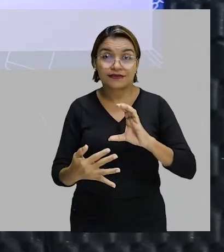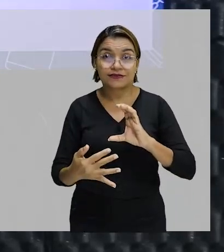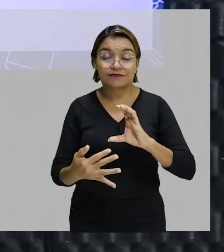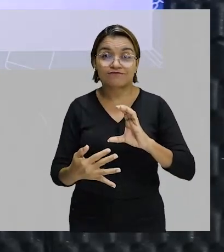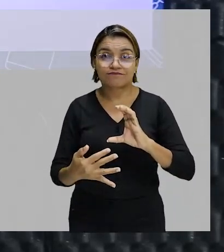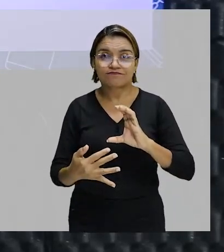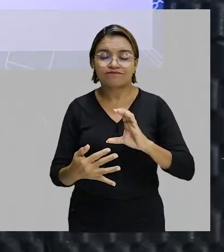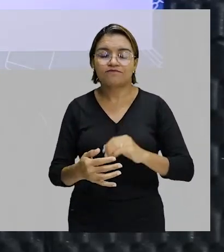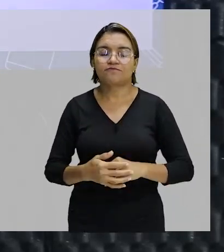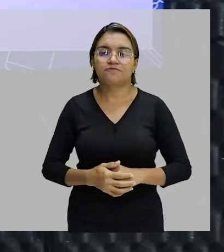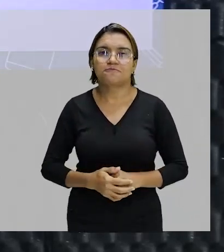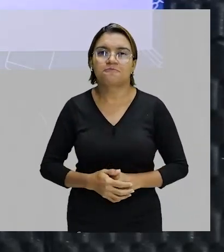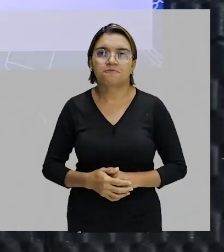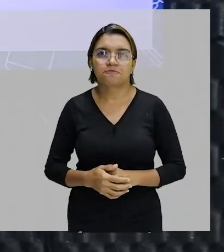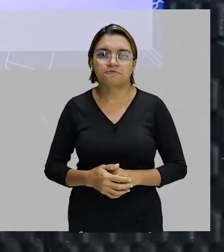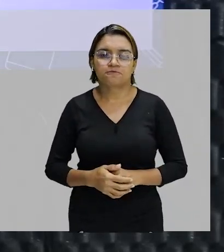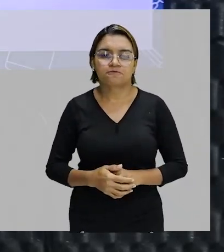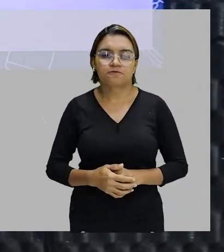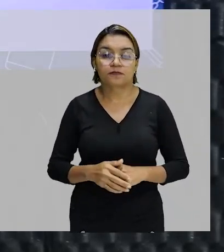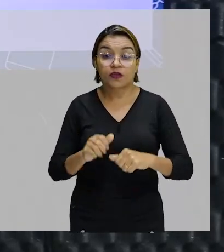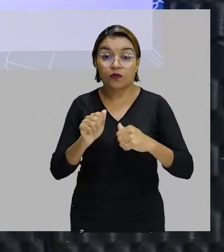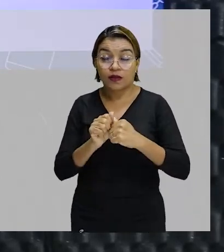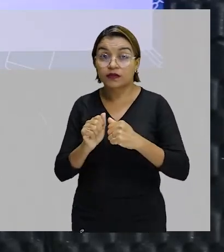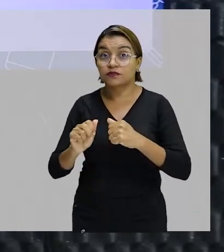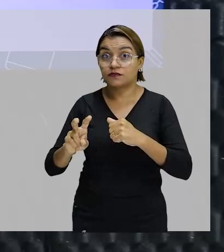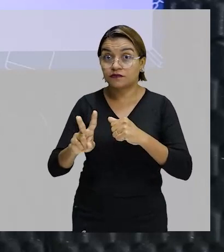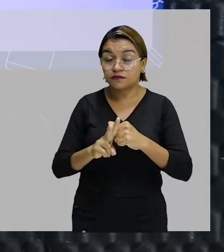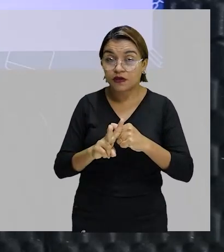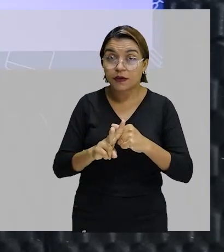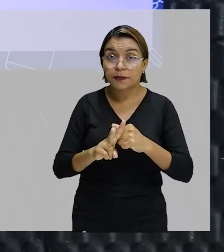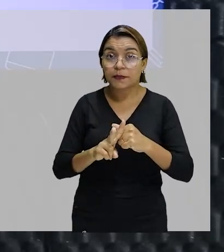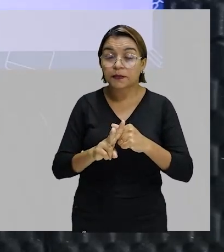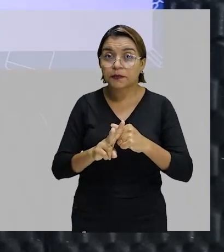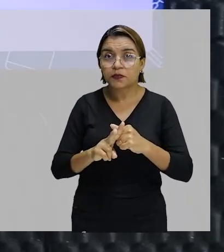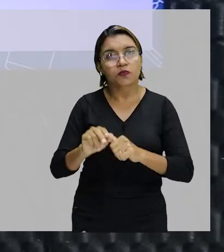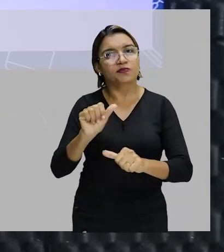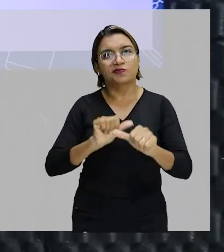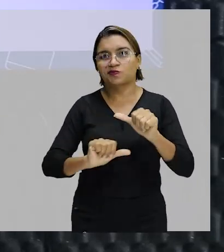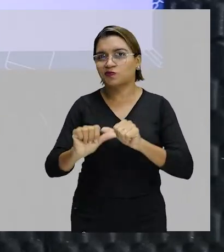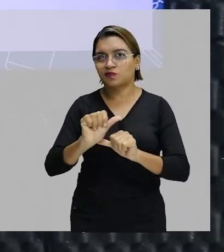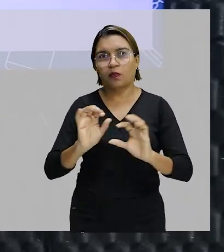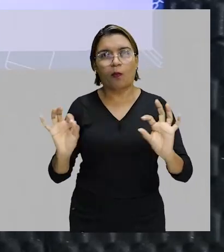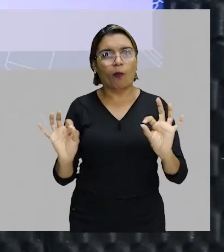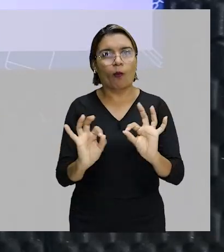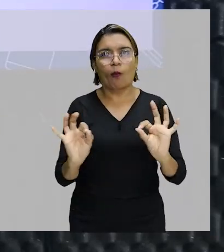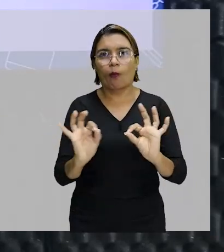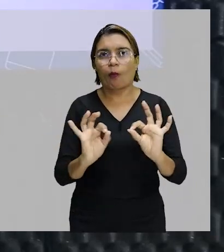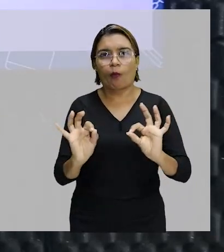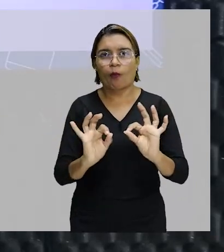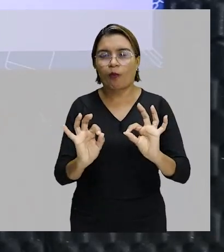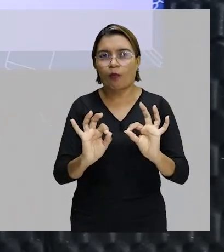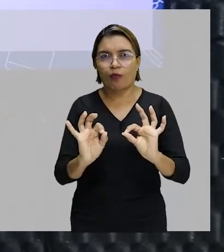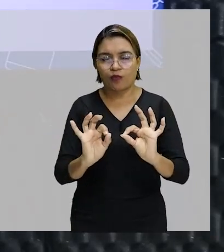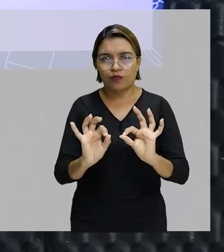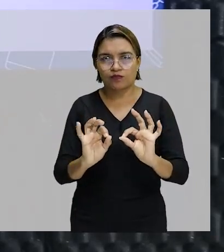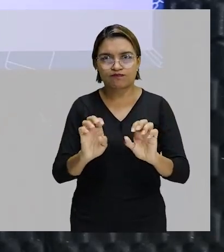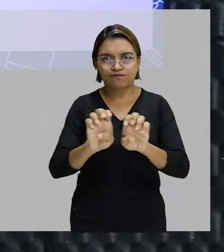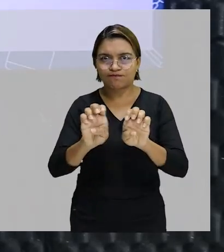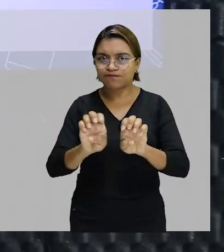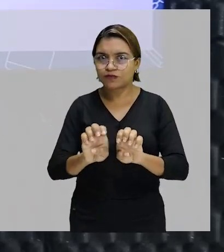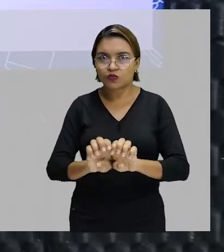oferecer aquela circunstância. É o advérbio sem nenhum tipo de modificação, sem nenhum tipo de alteração na sua